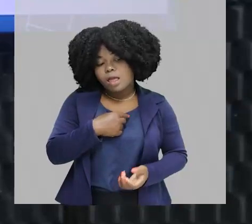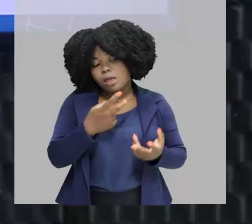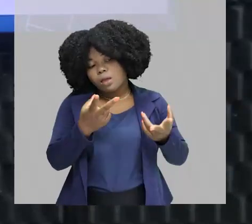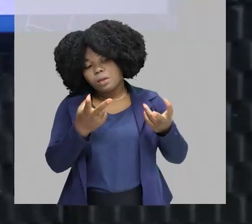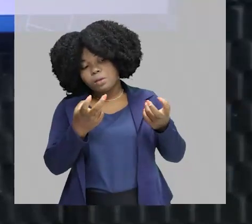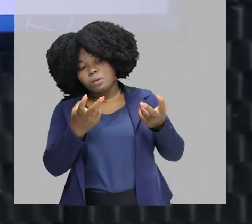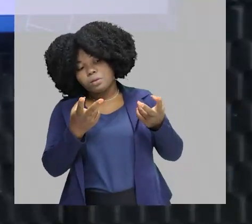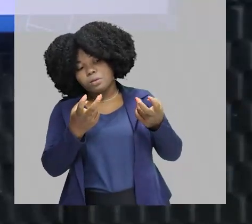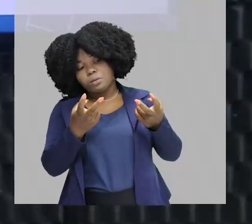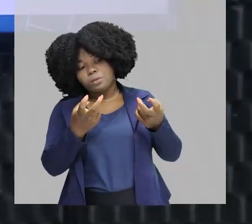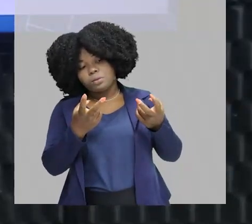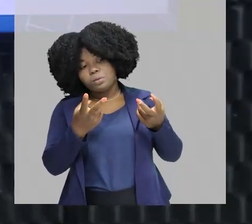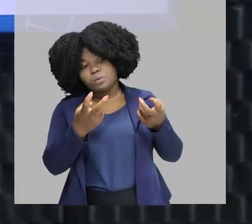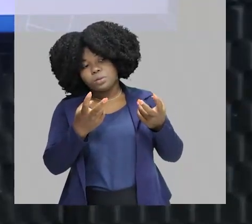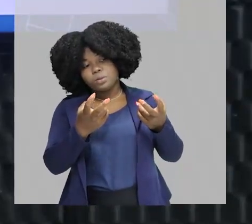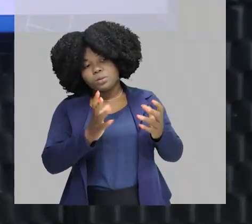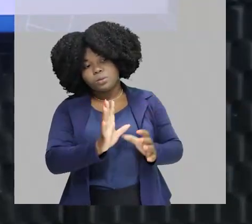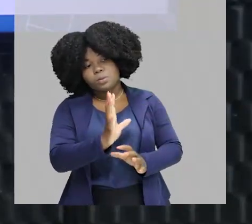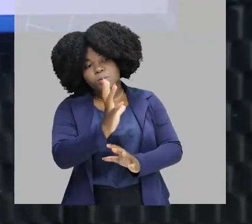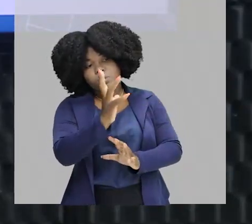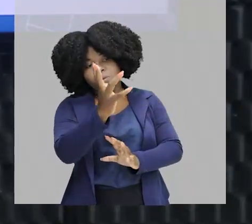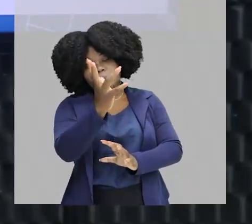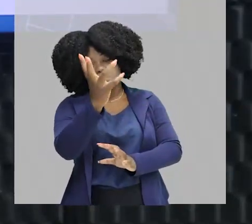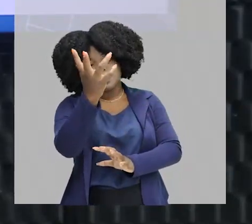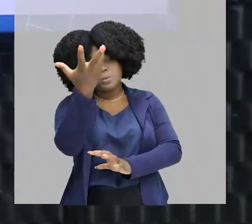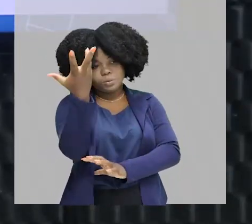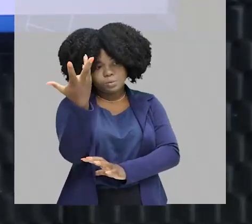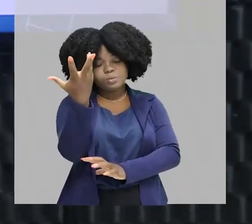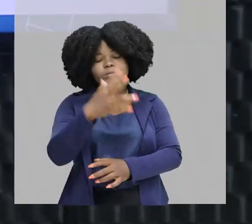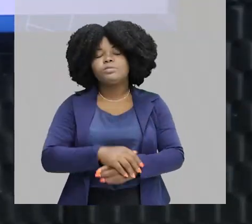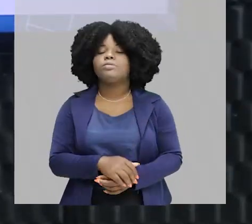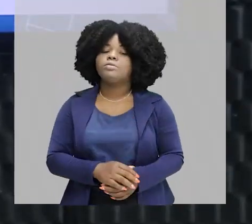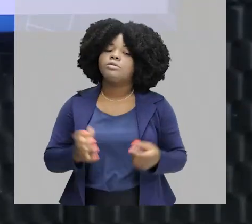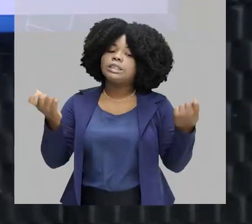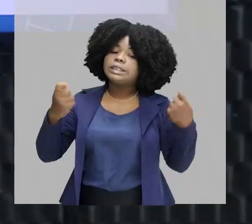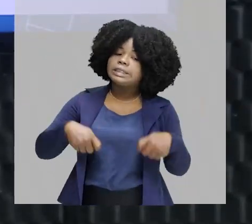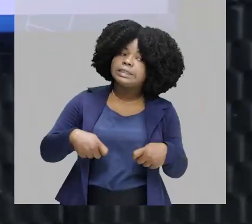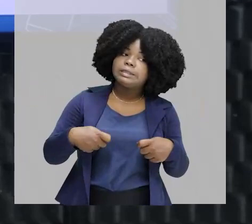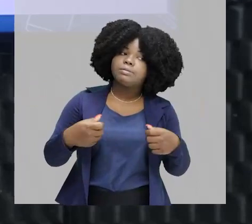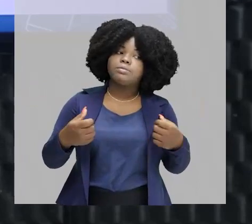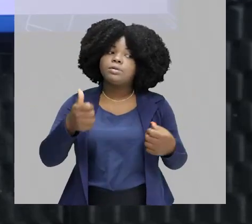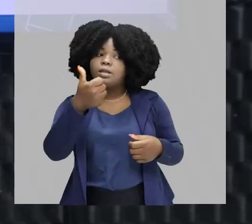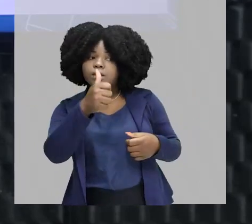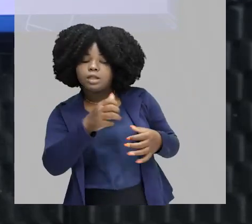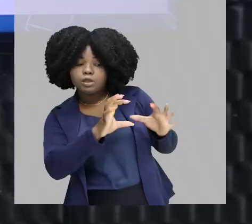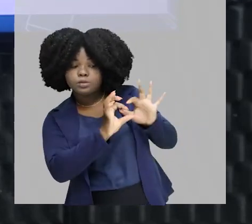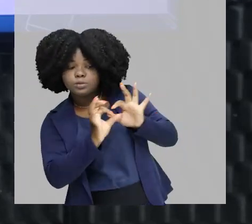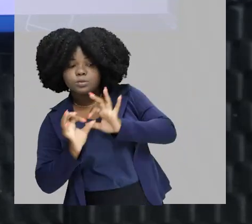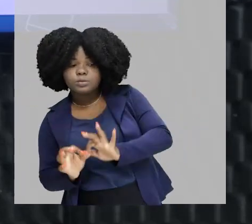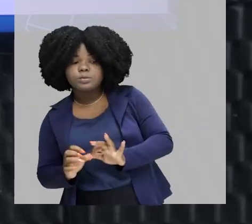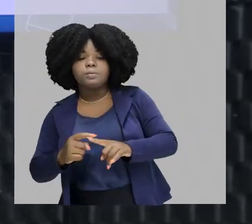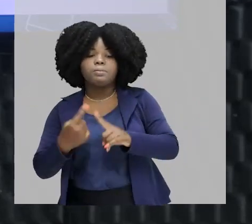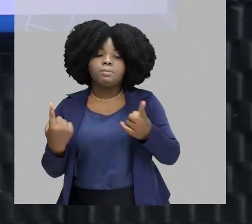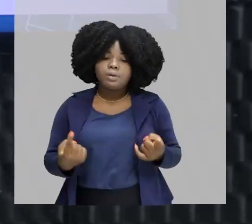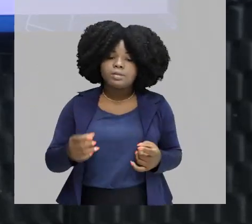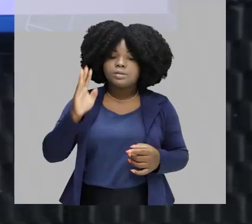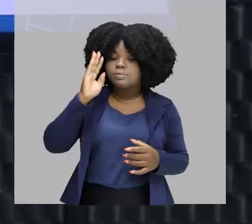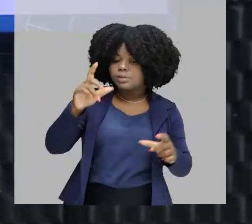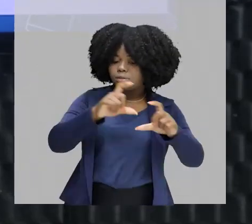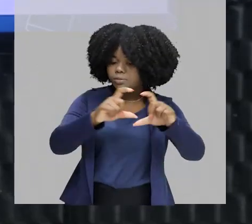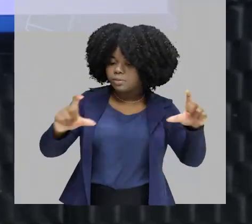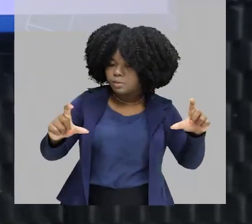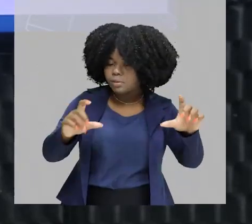olhando para uma árvore. Nesse caso, eu posso analisar o contexto, mas eu posso analisar principalmente os elementos